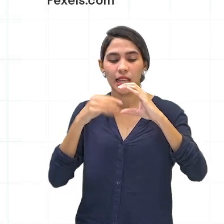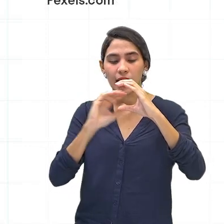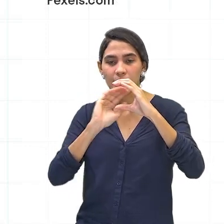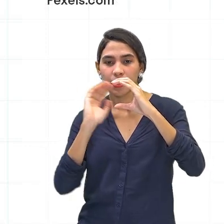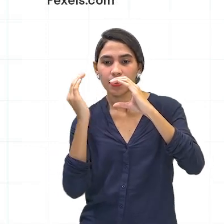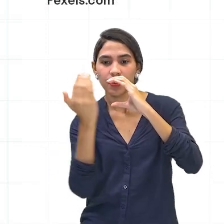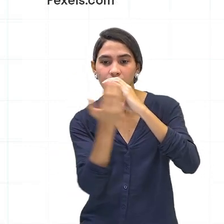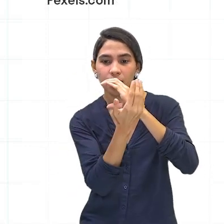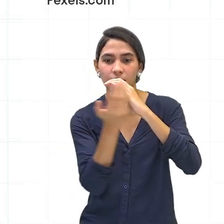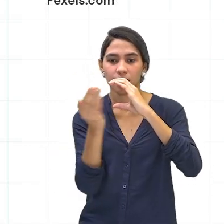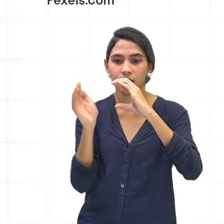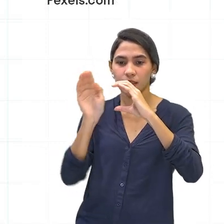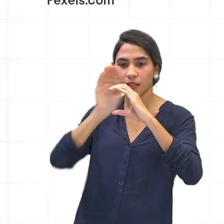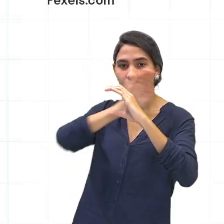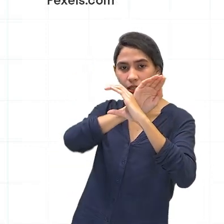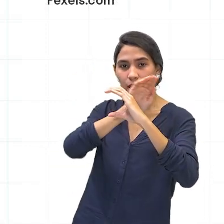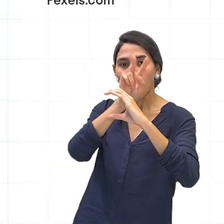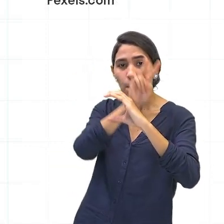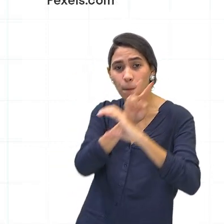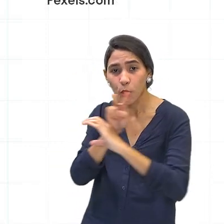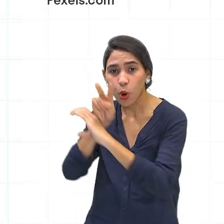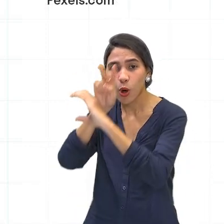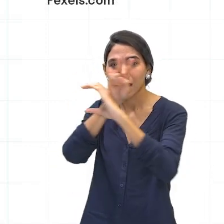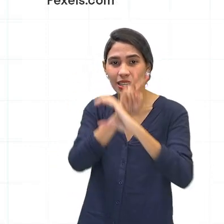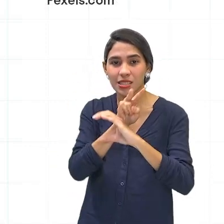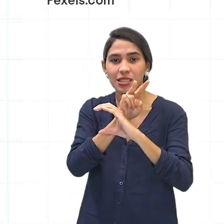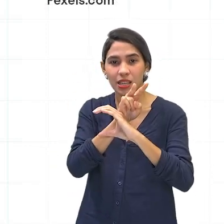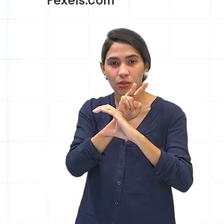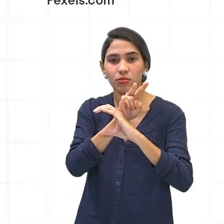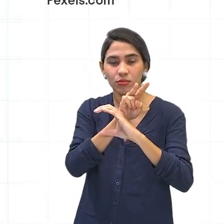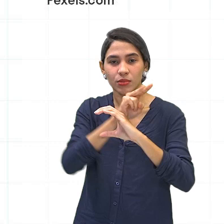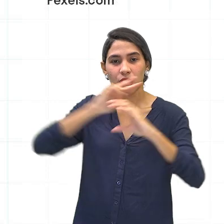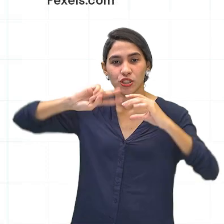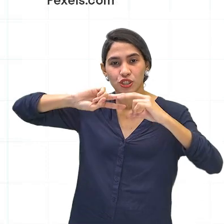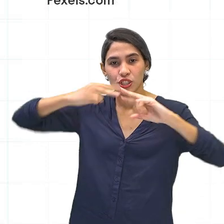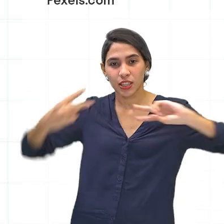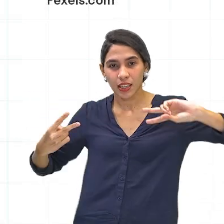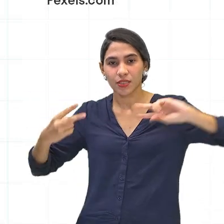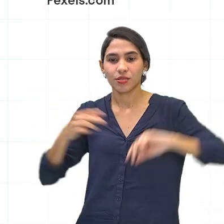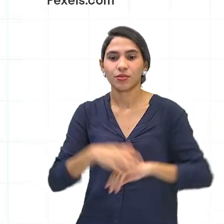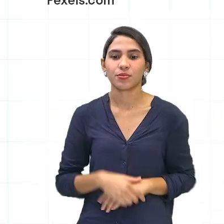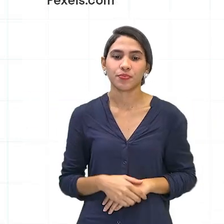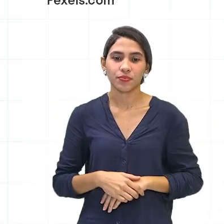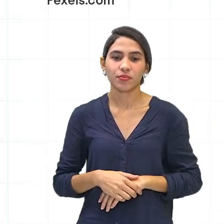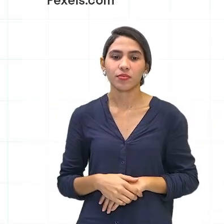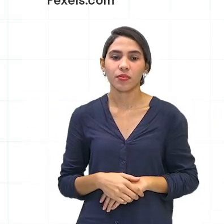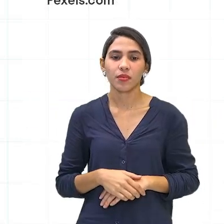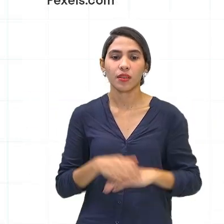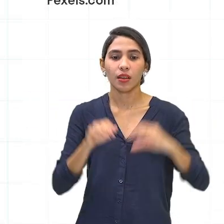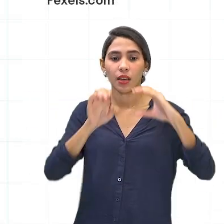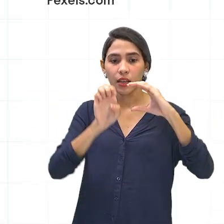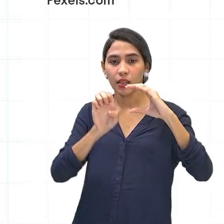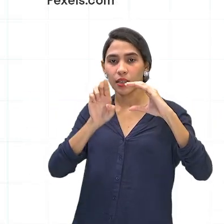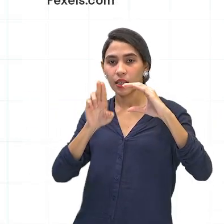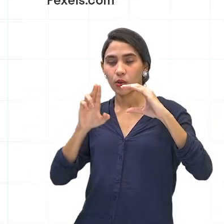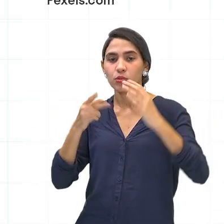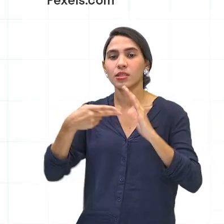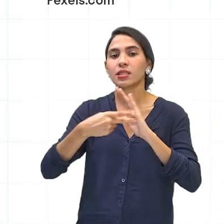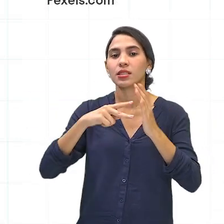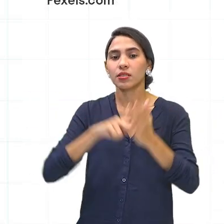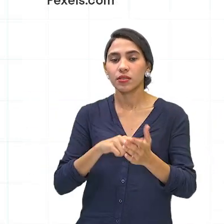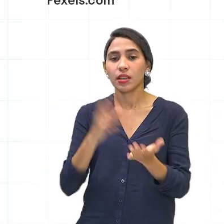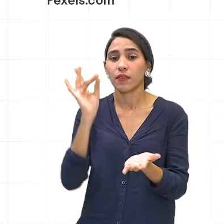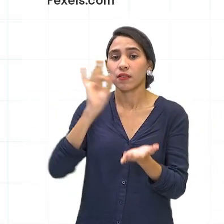membrana envolvendo ali o seu núcleo, protegendo ali o seu material genético. Então, esse eu, ele quer dizer ali verdadeiro,